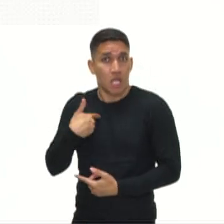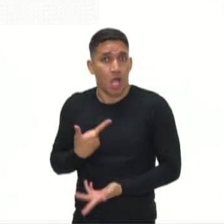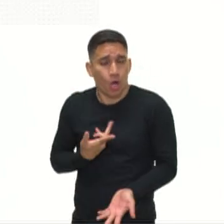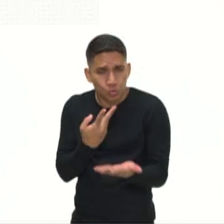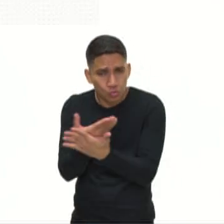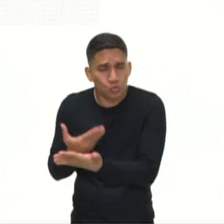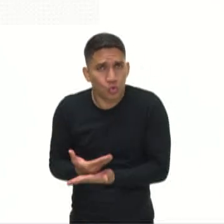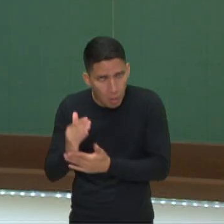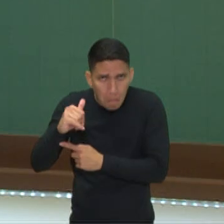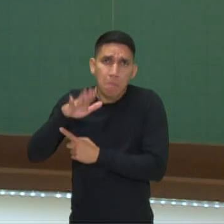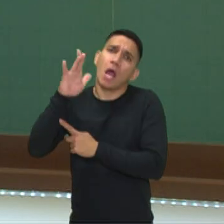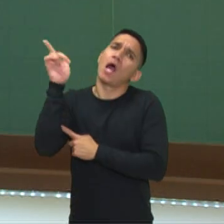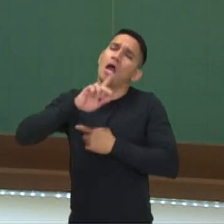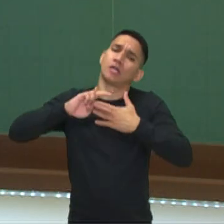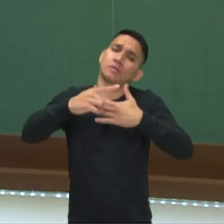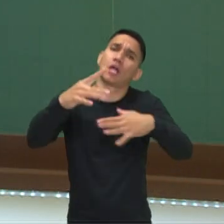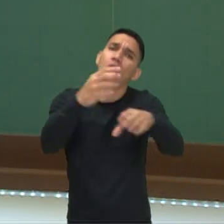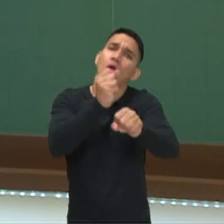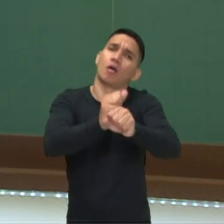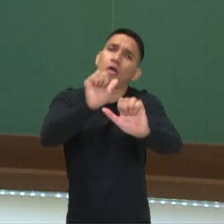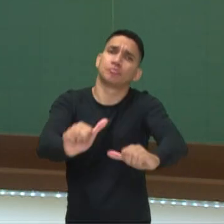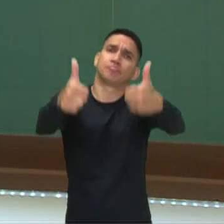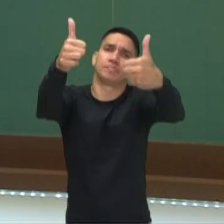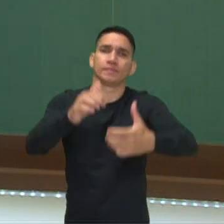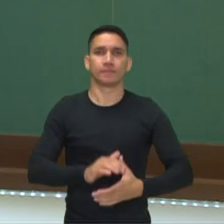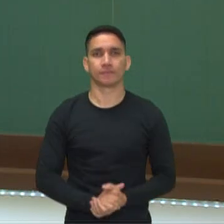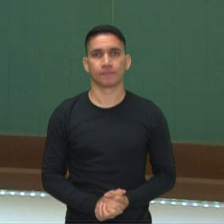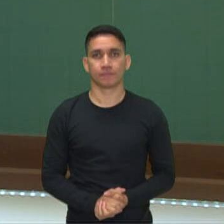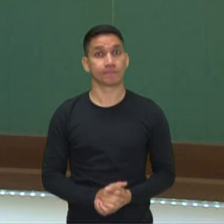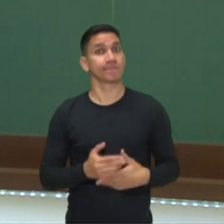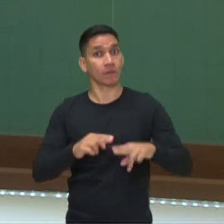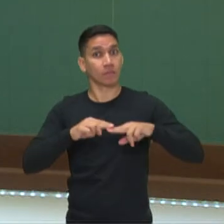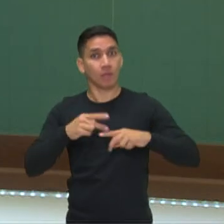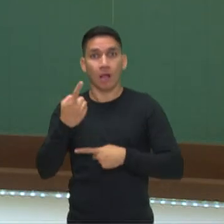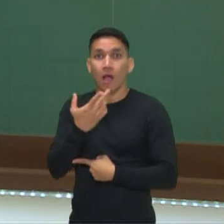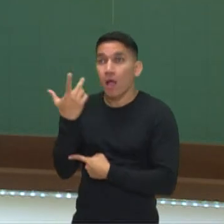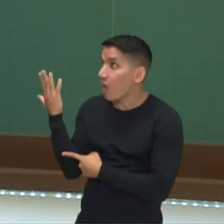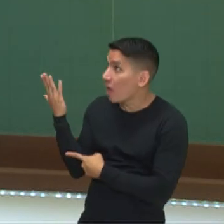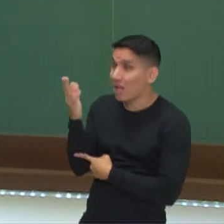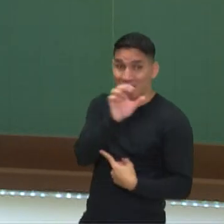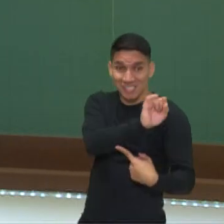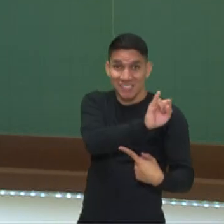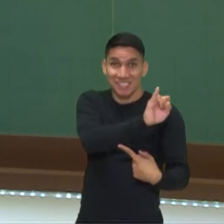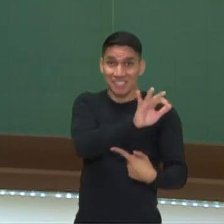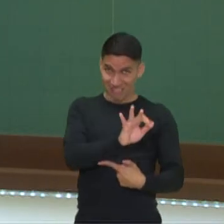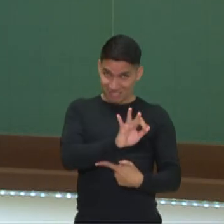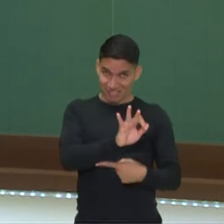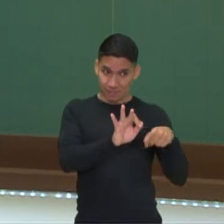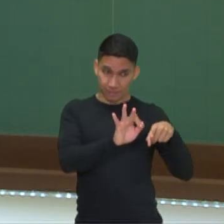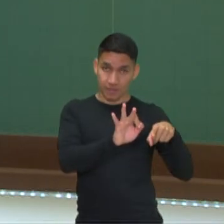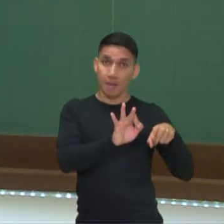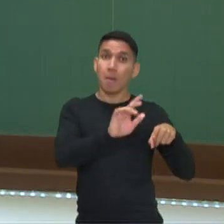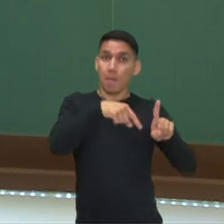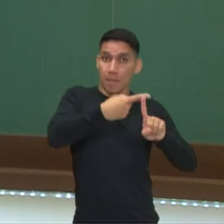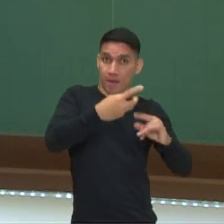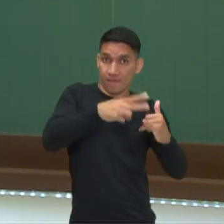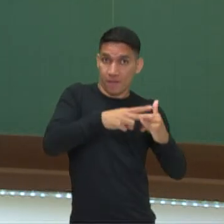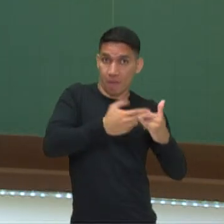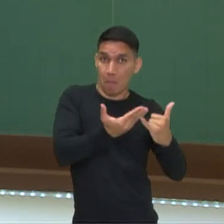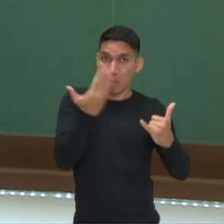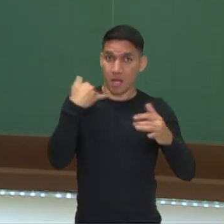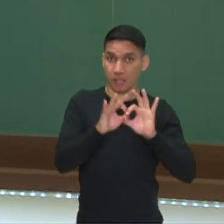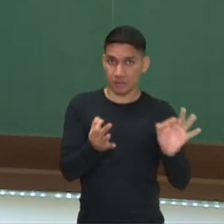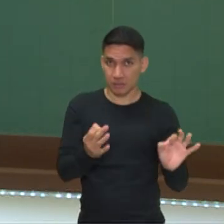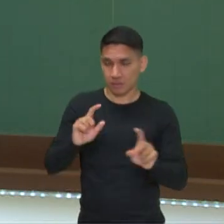estudasse mais, eu poderia ter melhores notas. Então, temos aqui if e o passado simples, a oração